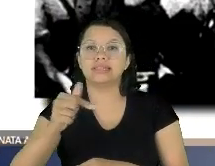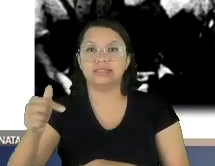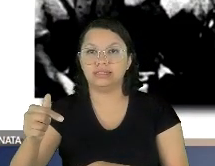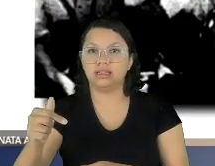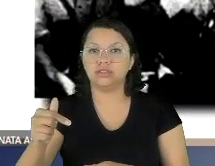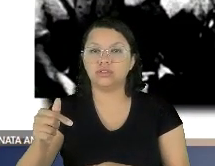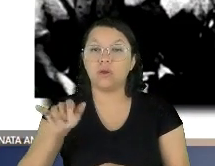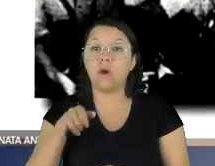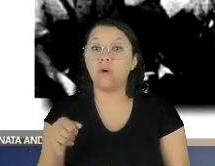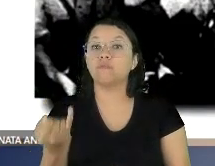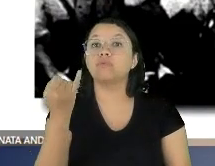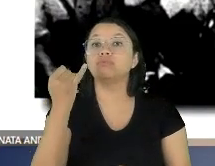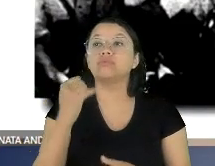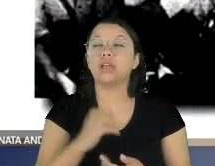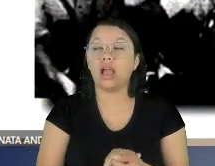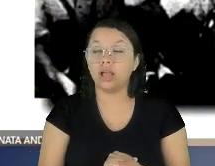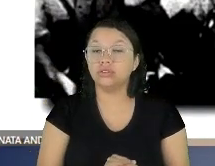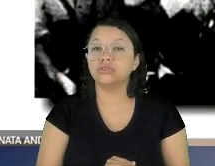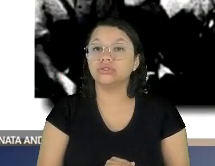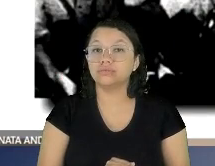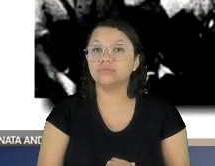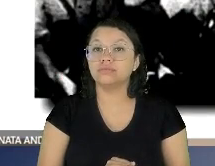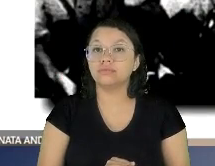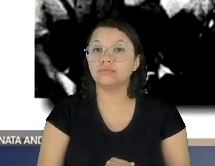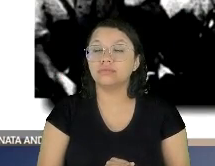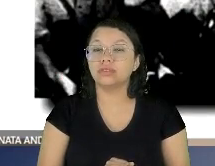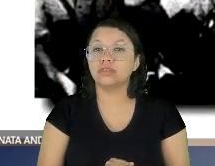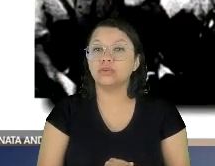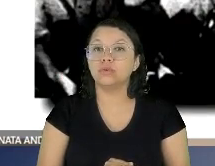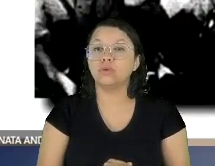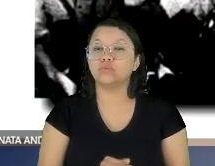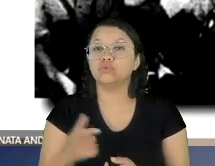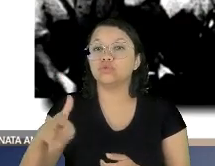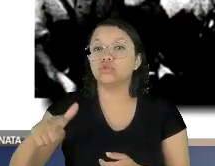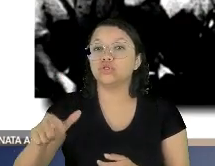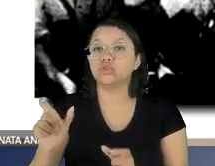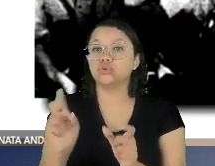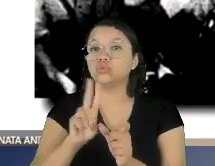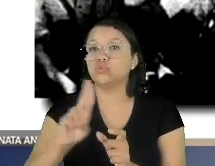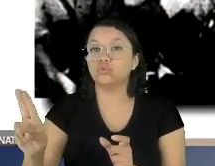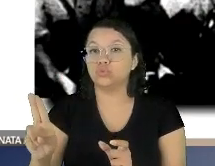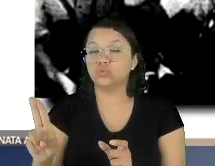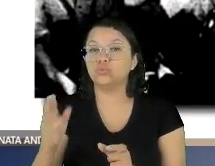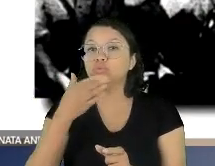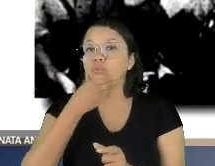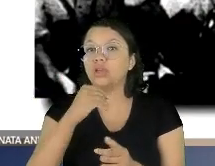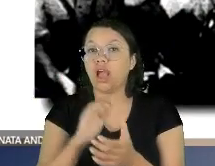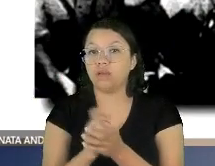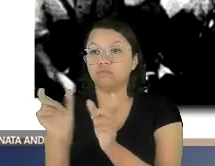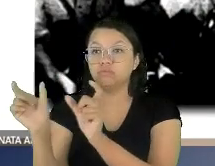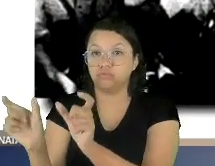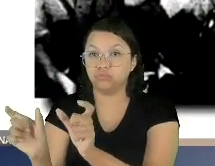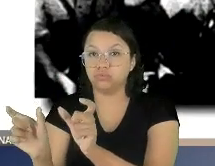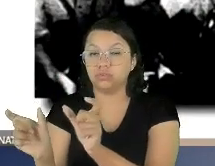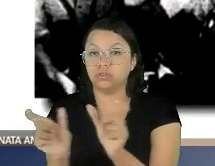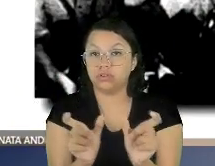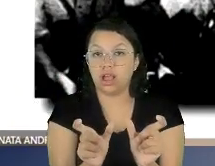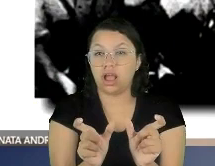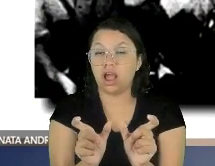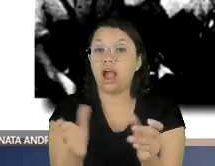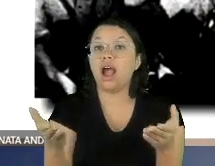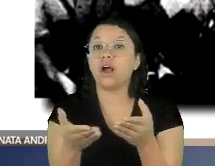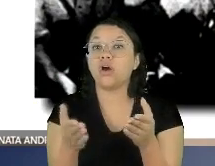77. Oportunidade em que acrescer o sobrenome do marido tornou-se opcional. Ou seja, antes nem